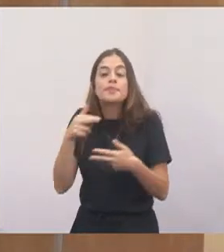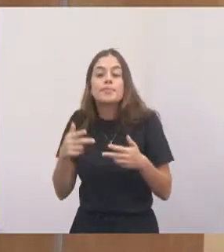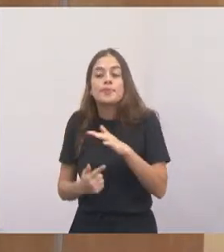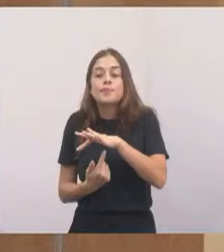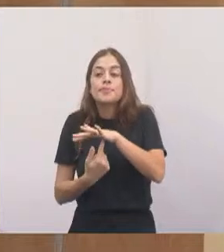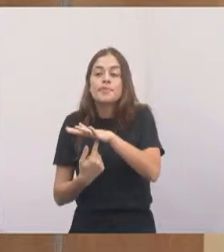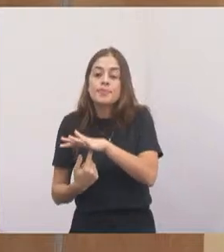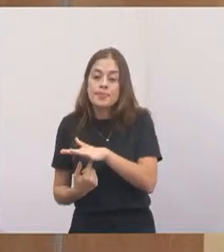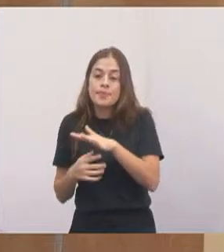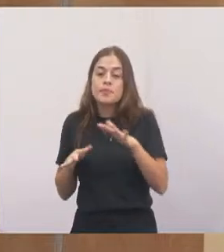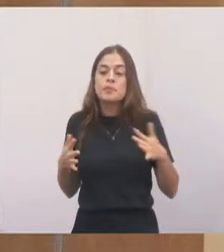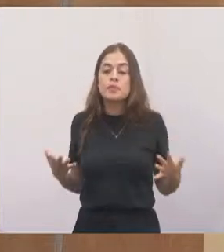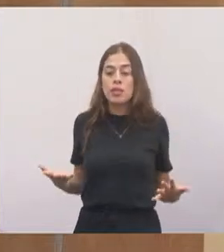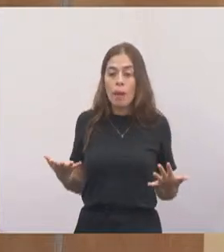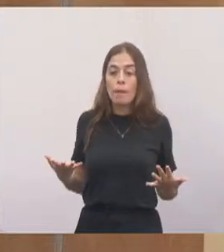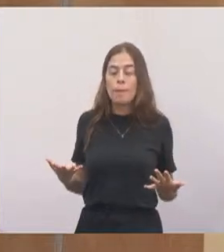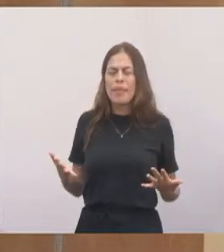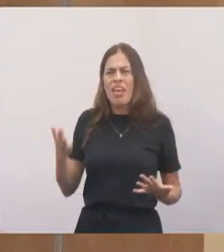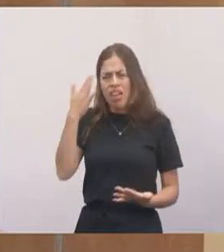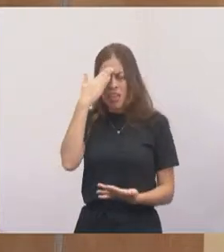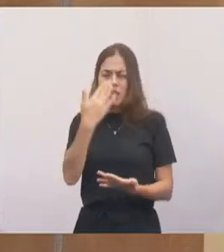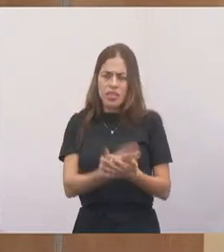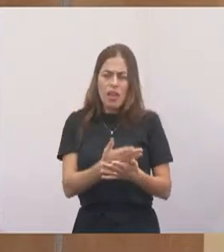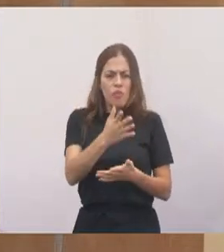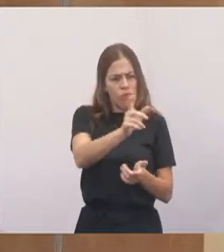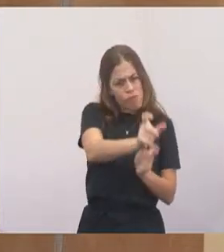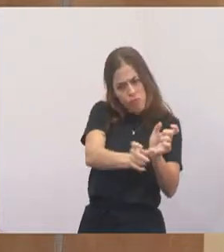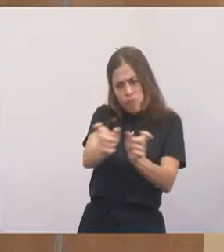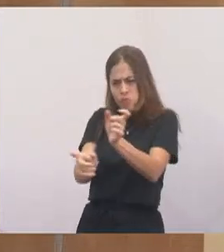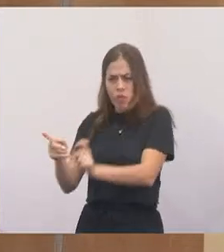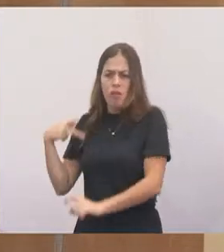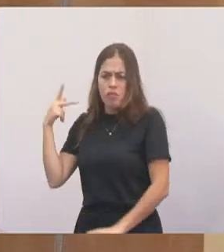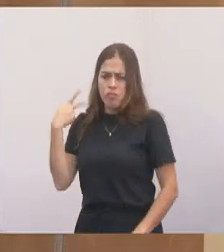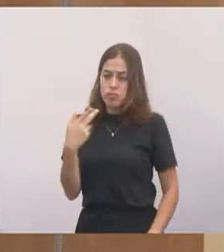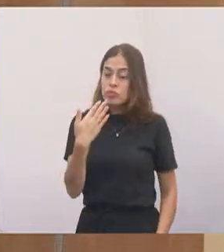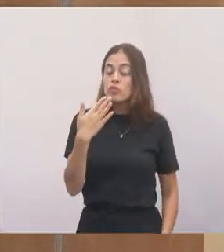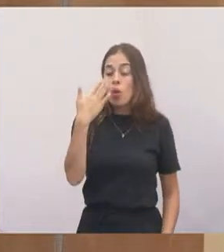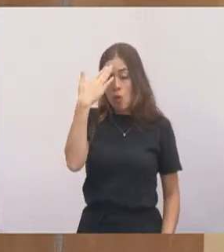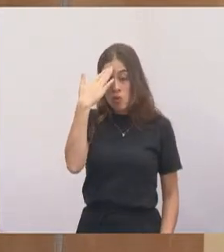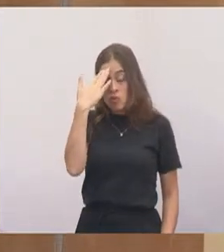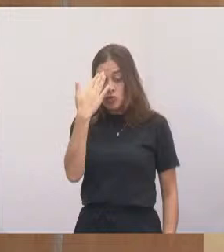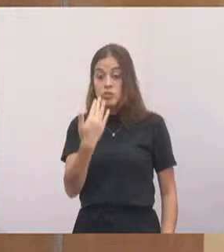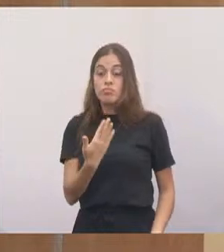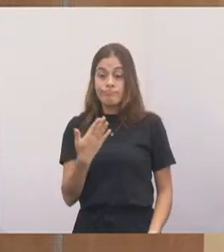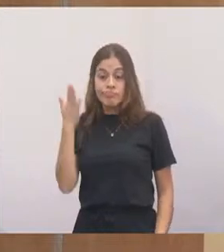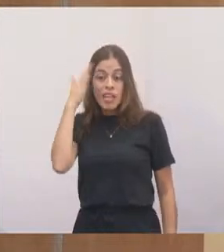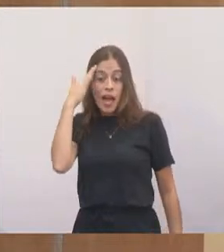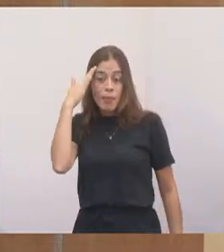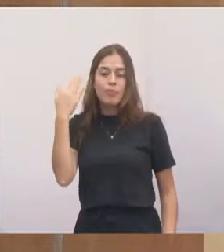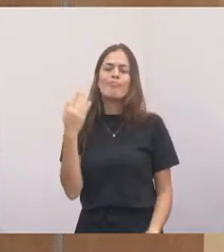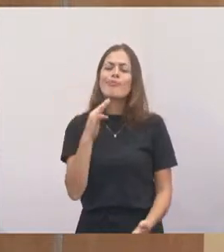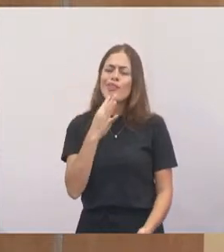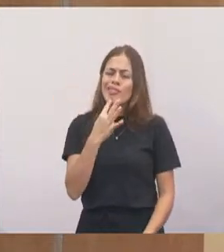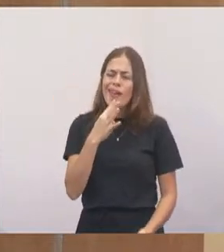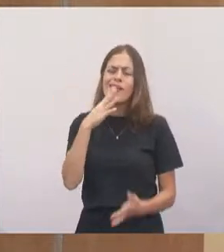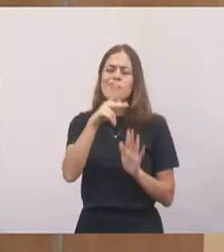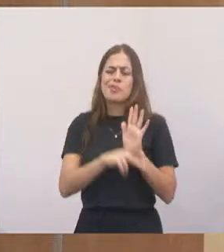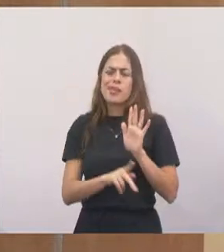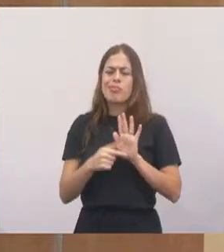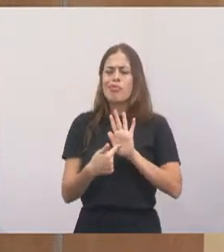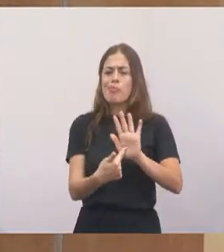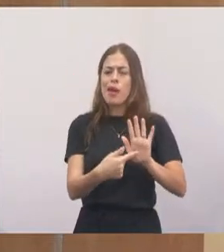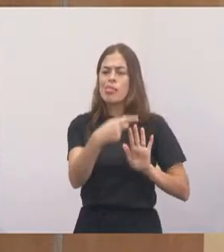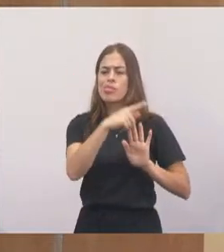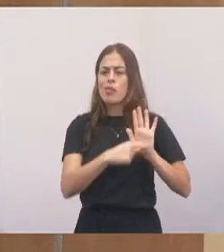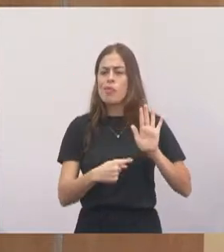feiras. Então, creio eu que os vereadores tudo já conhecem o projeto, sabe, né, e aí está apresentado o veto do prefeito